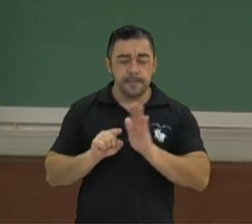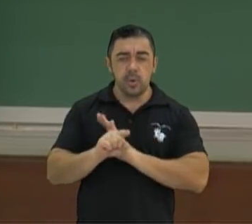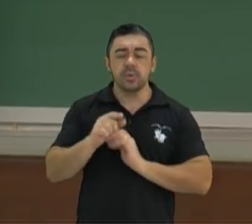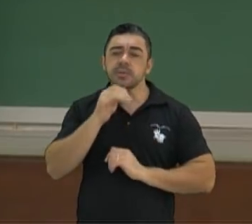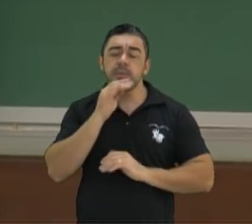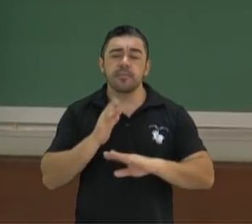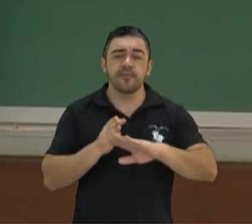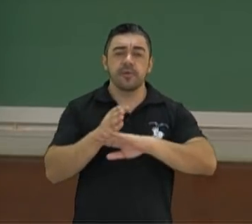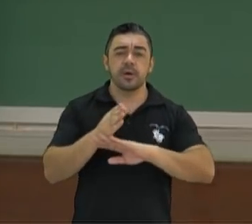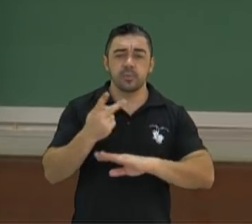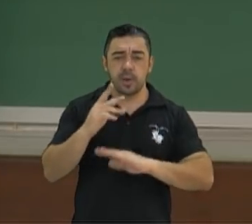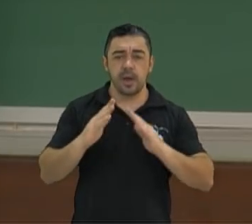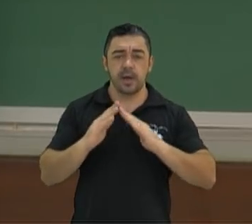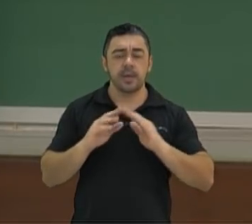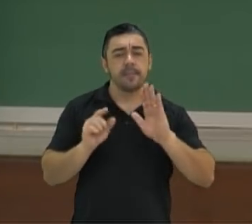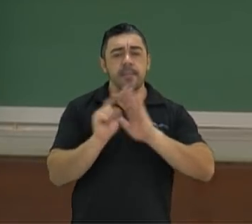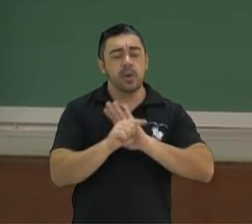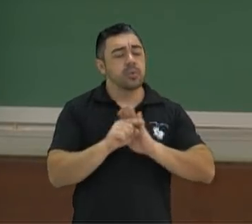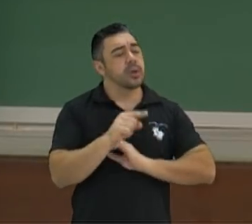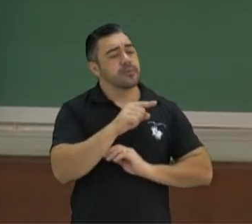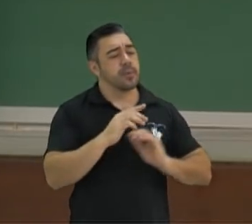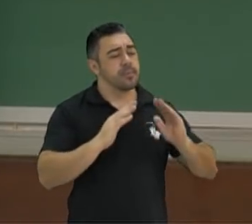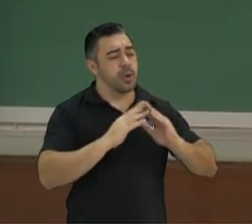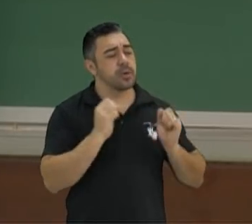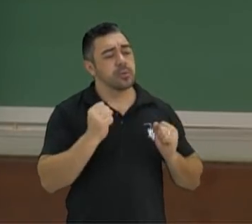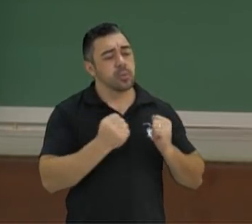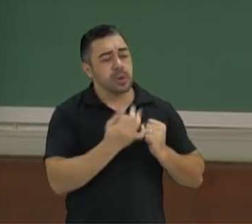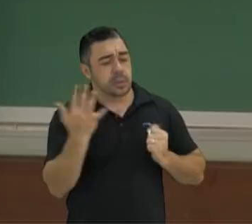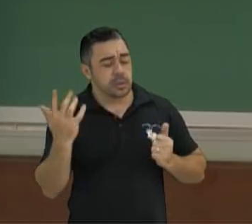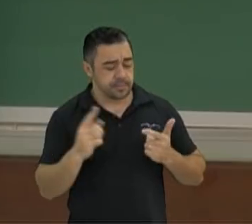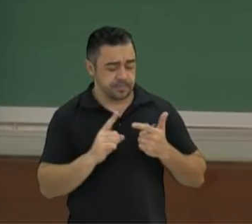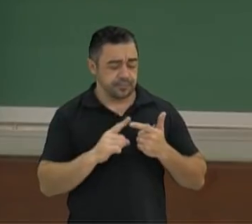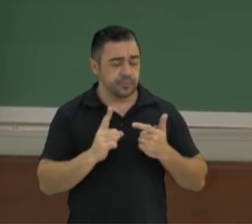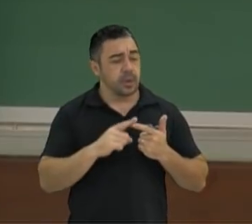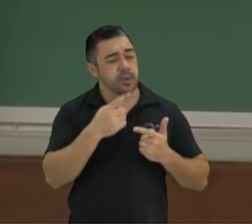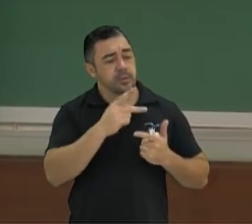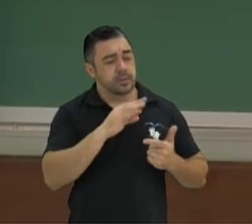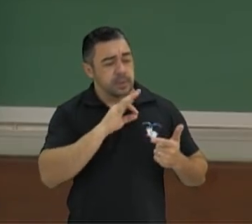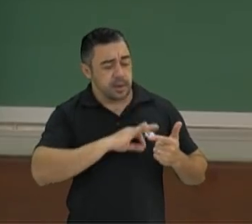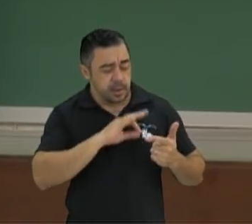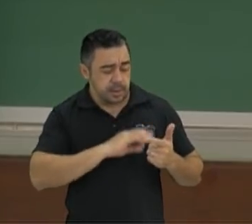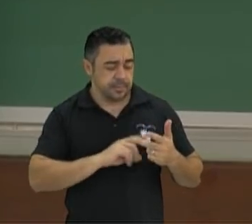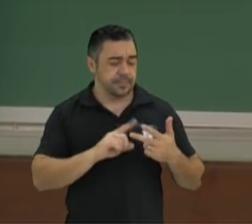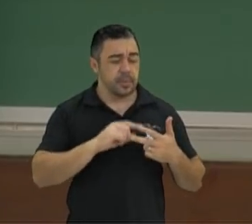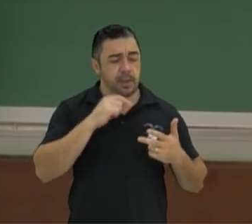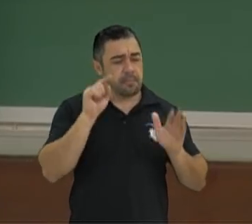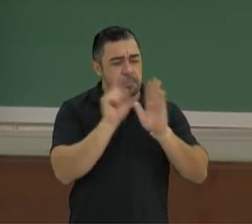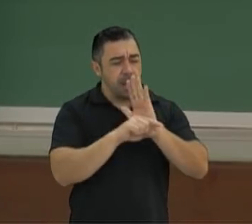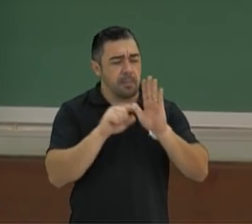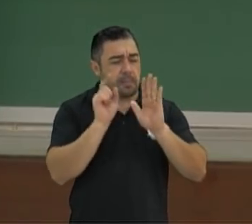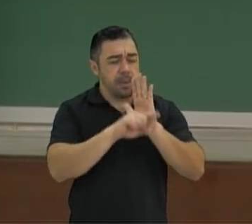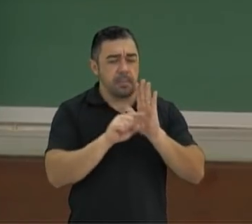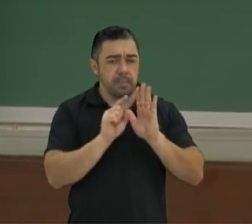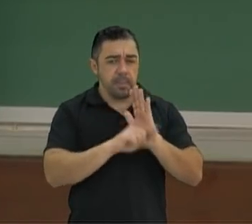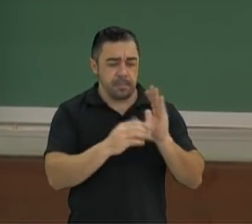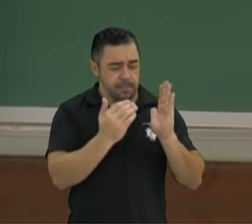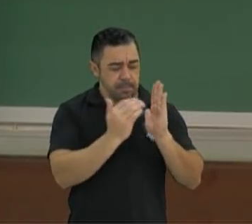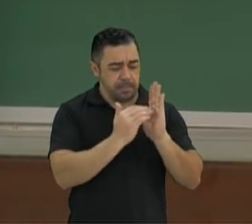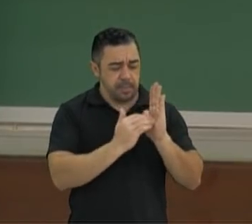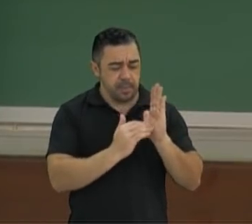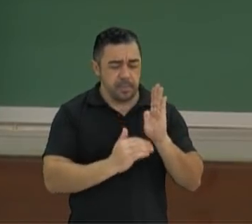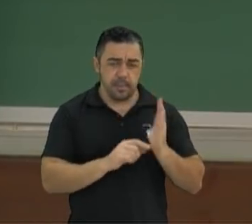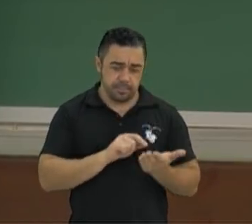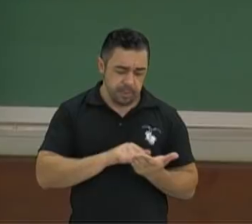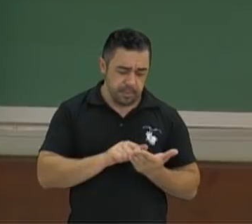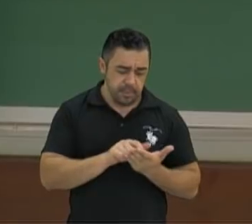exemplo, perguntando quantas pessoas moram na sua casa, qual é a renda mensal da sua família, qual é a profissão do seu